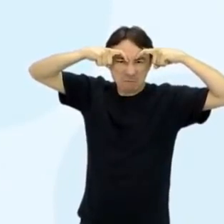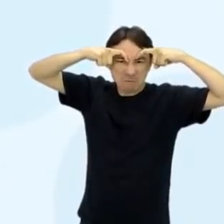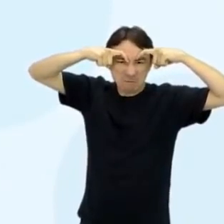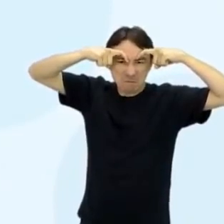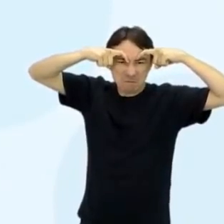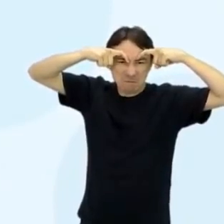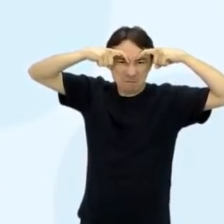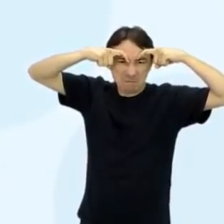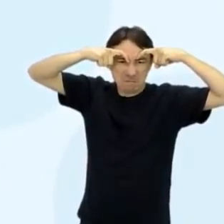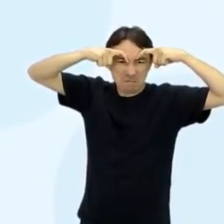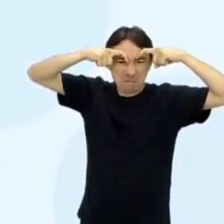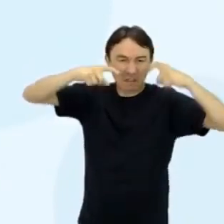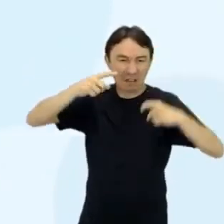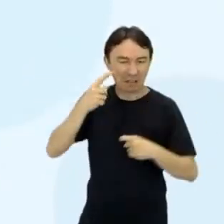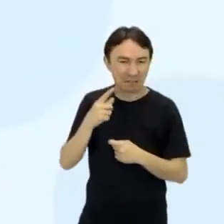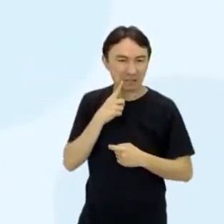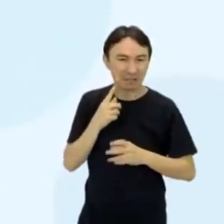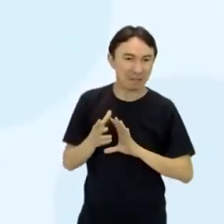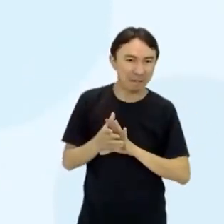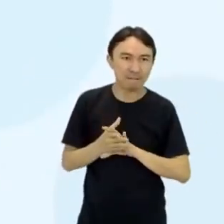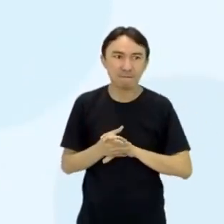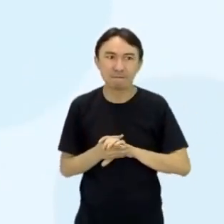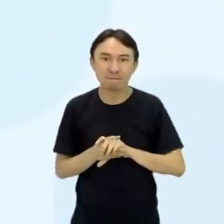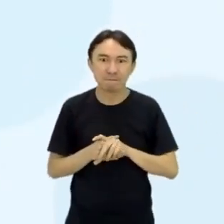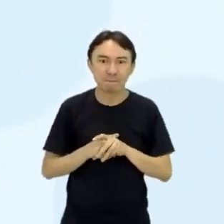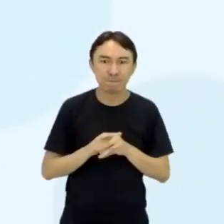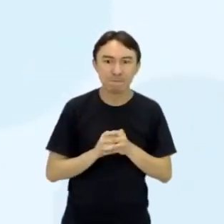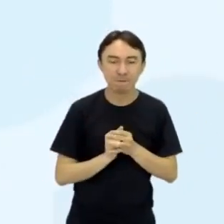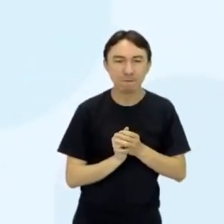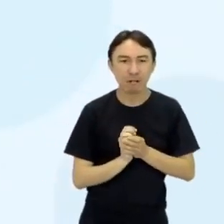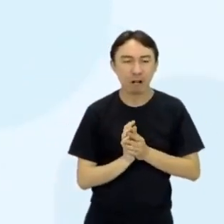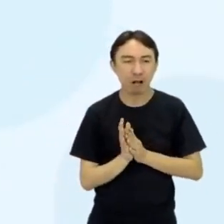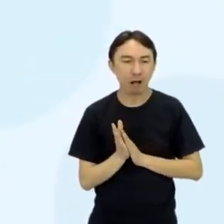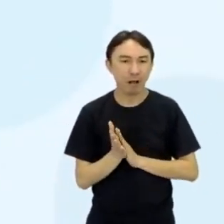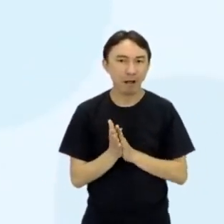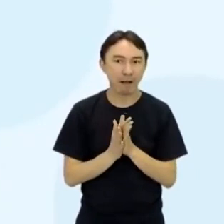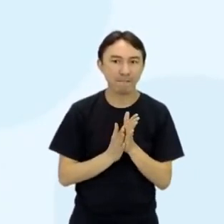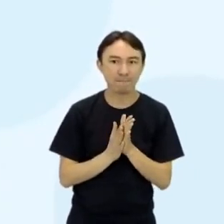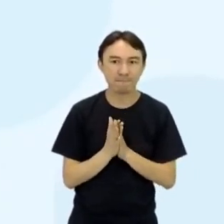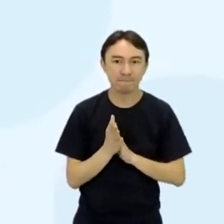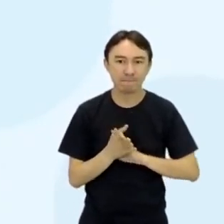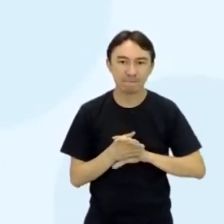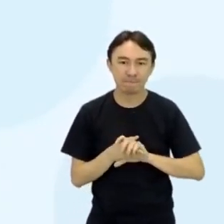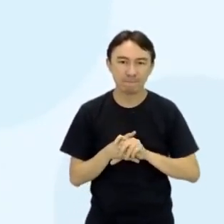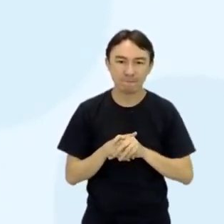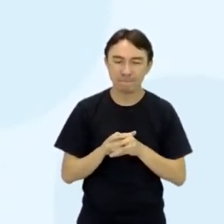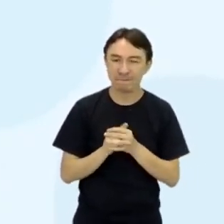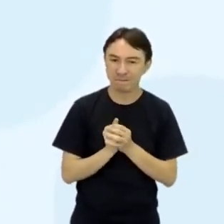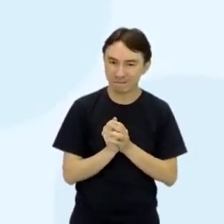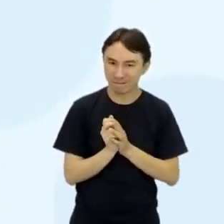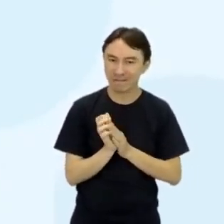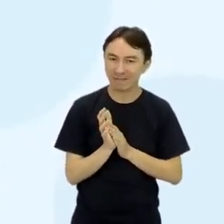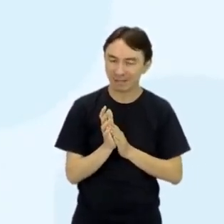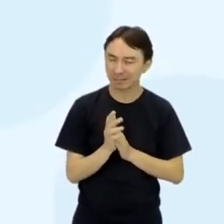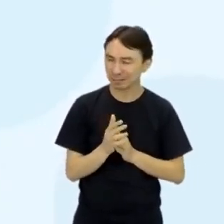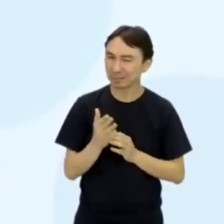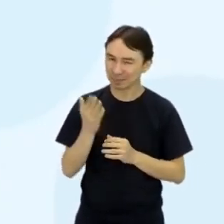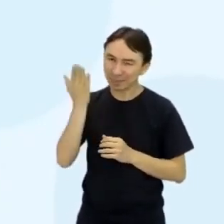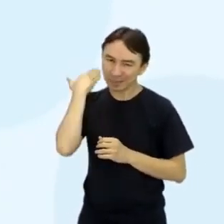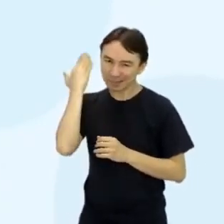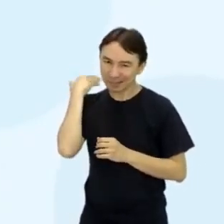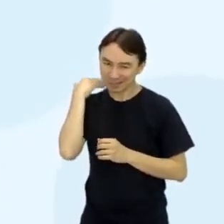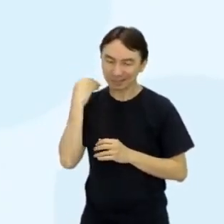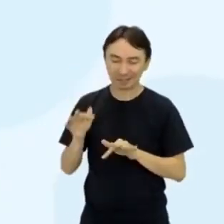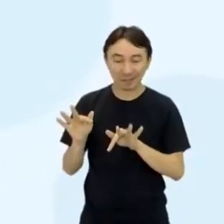assim, parece que ele está arquitetando algum plano cruel. Então, durante o feudalismo, de onde vem